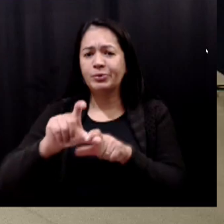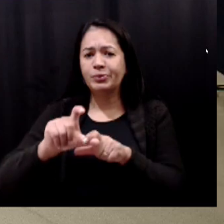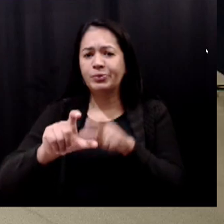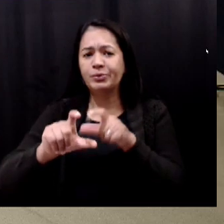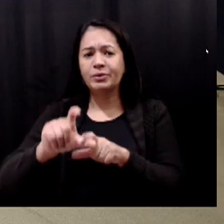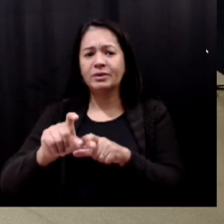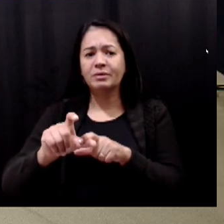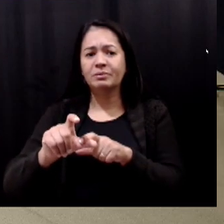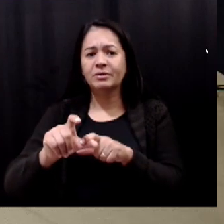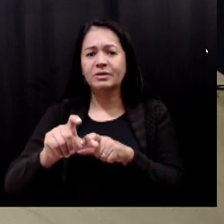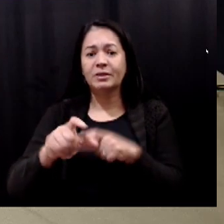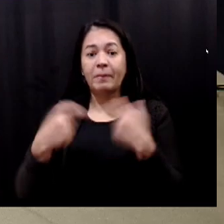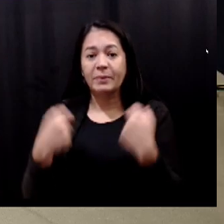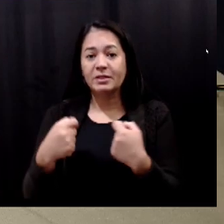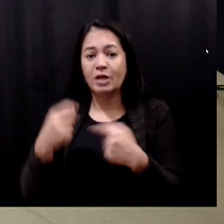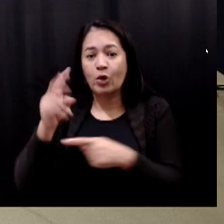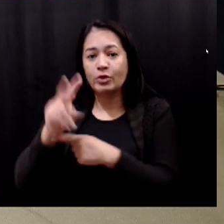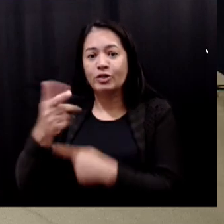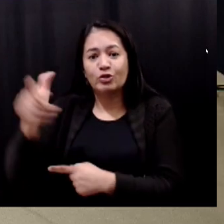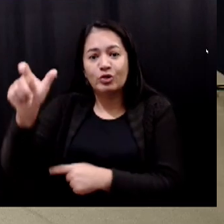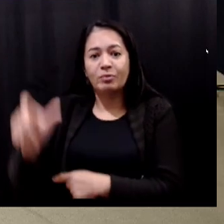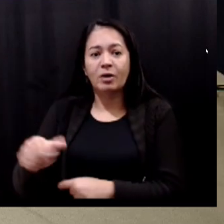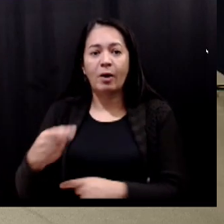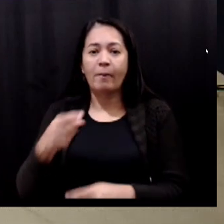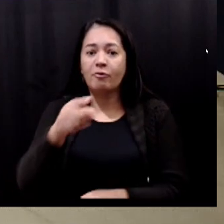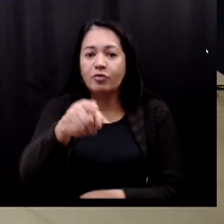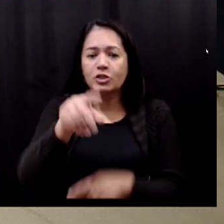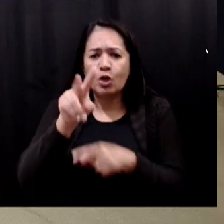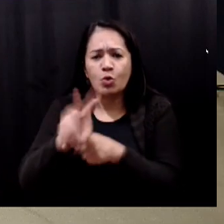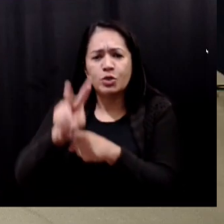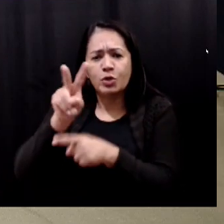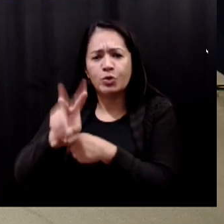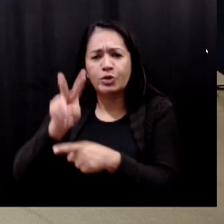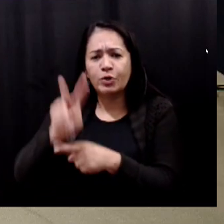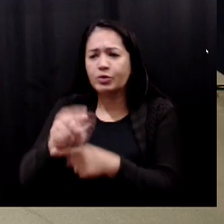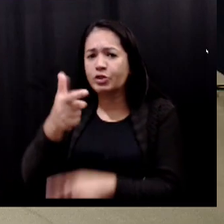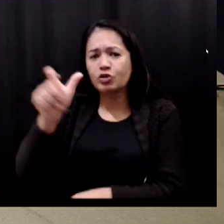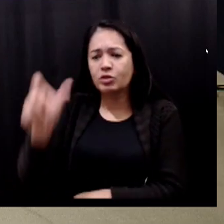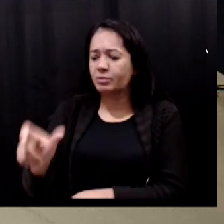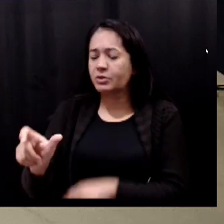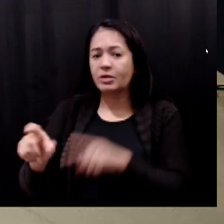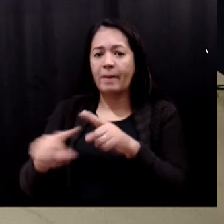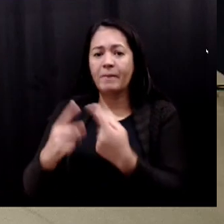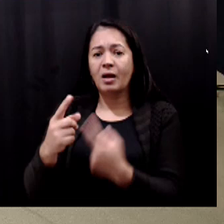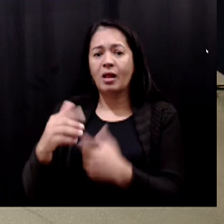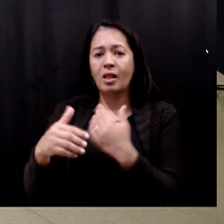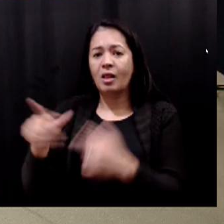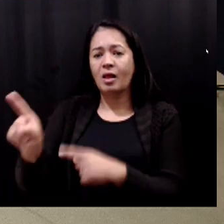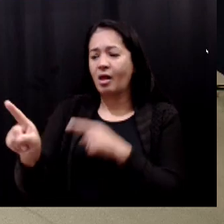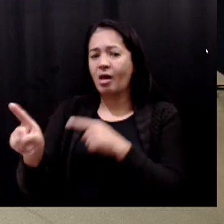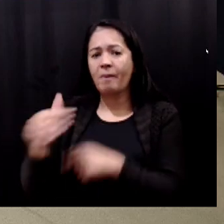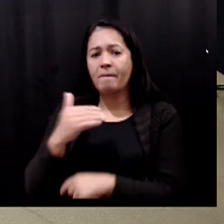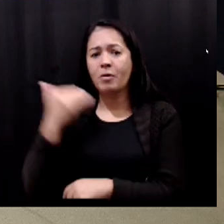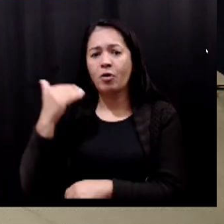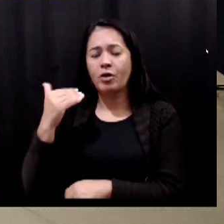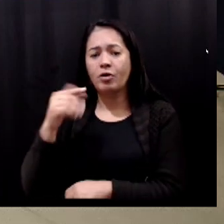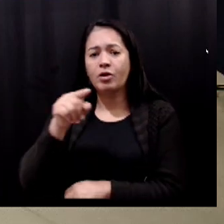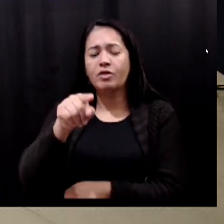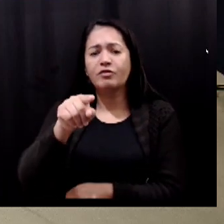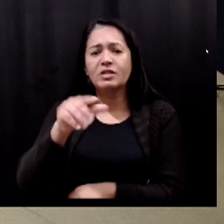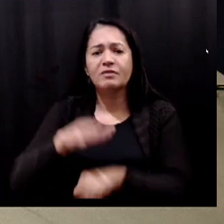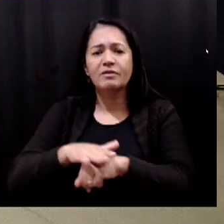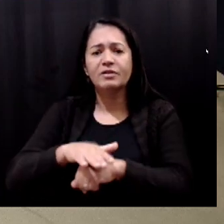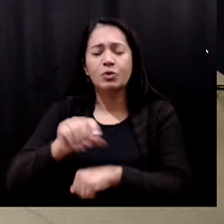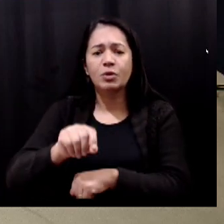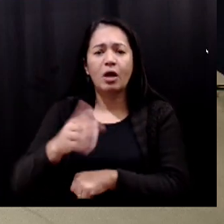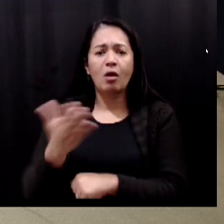alguém. Sim. Porque se você cuida, e aí essa pessoa depois não está mais precisando do seu cuidado, o que você vai fazer? E tem gente